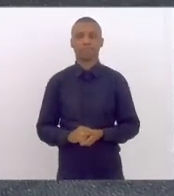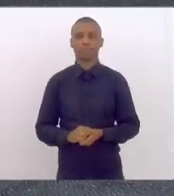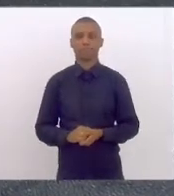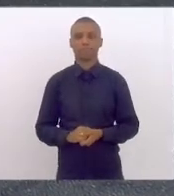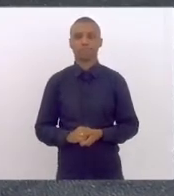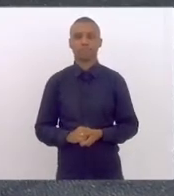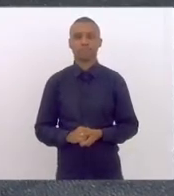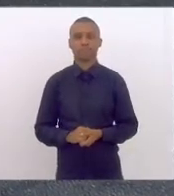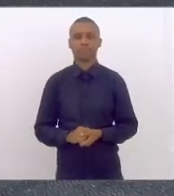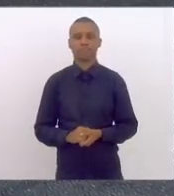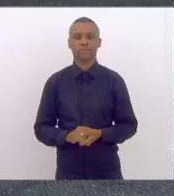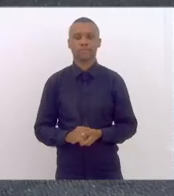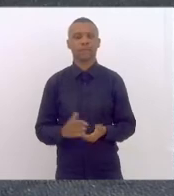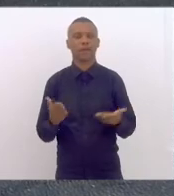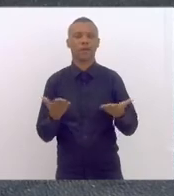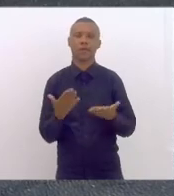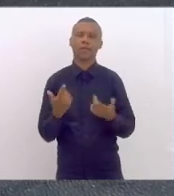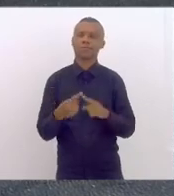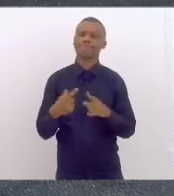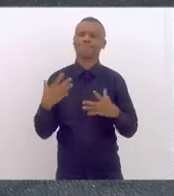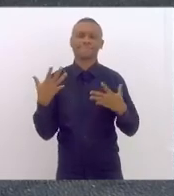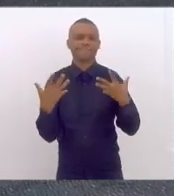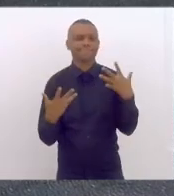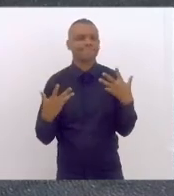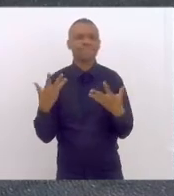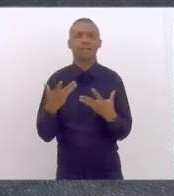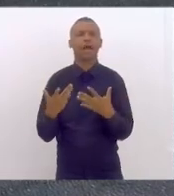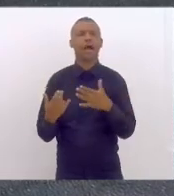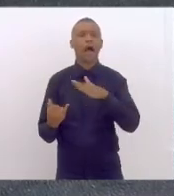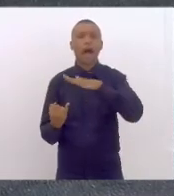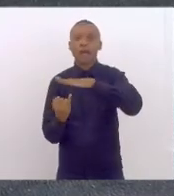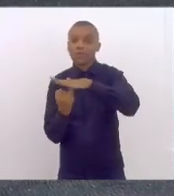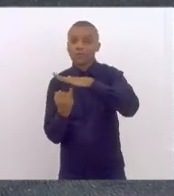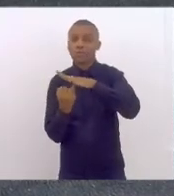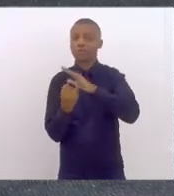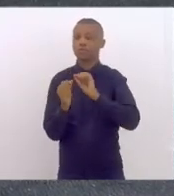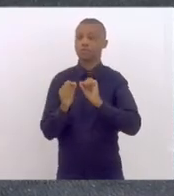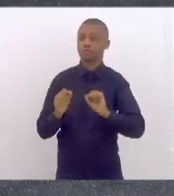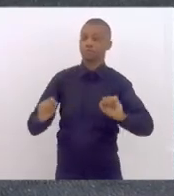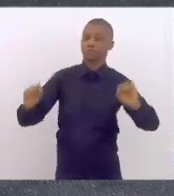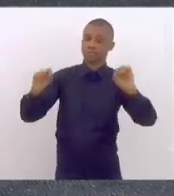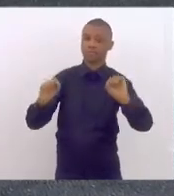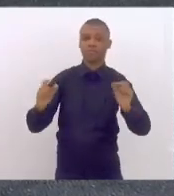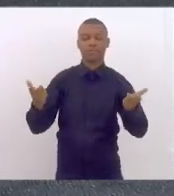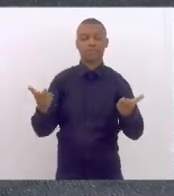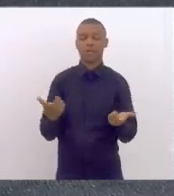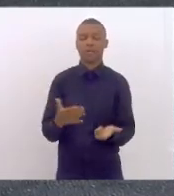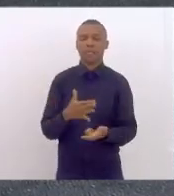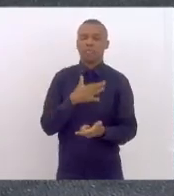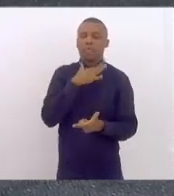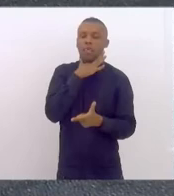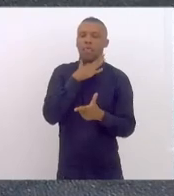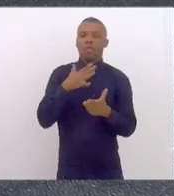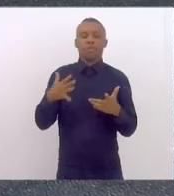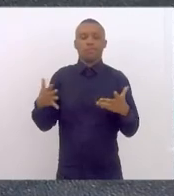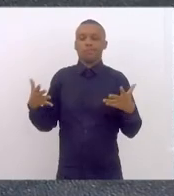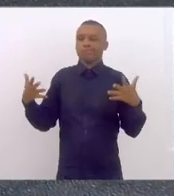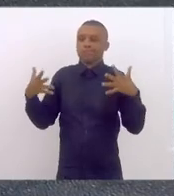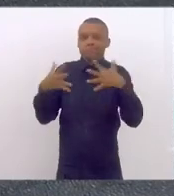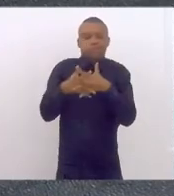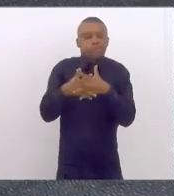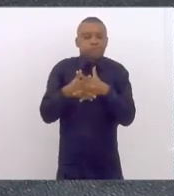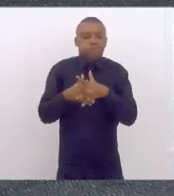agora é porque tá tudo as instituições tudo é realmente engraçadas né